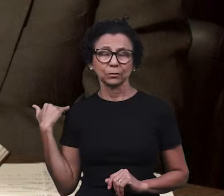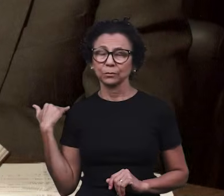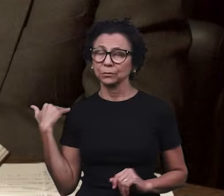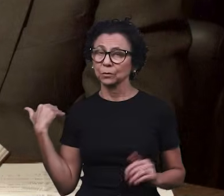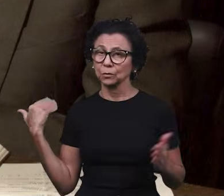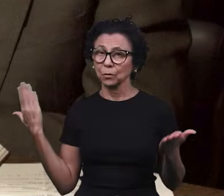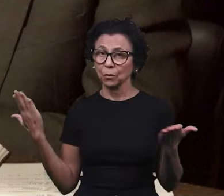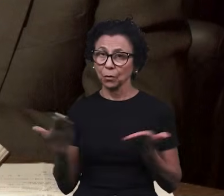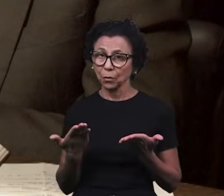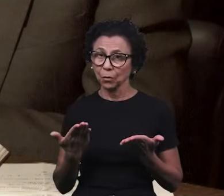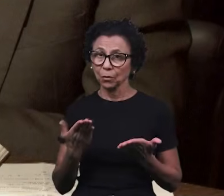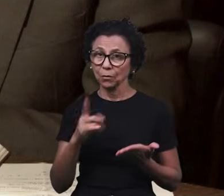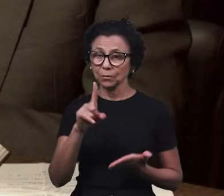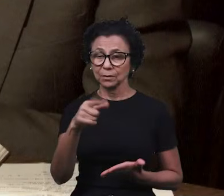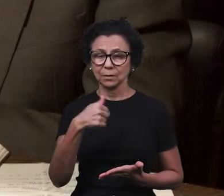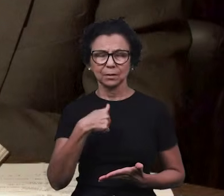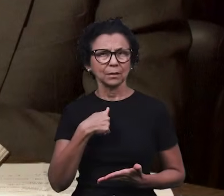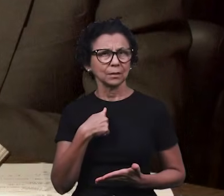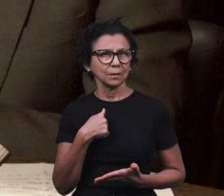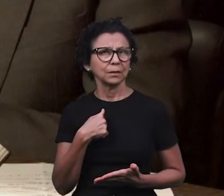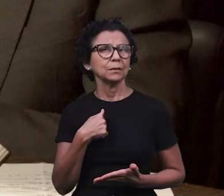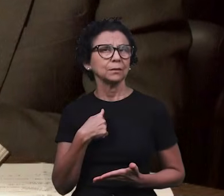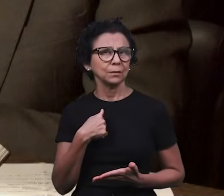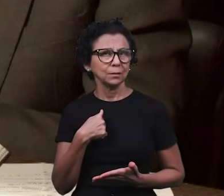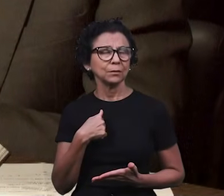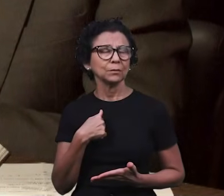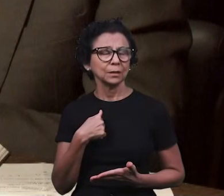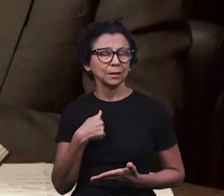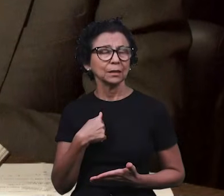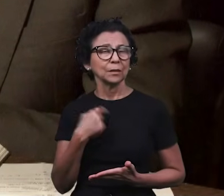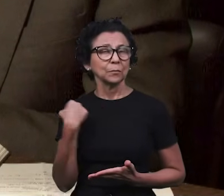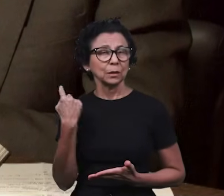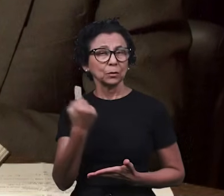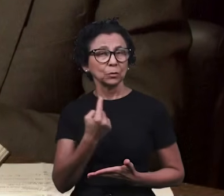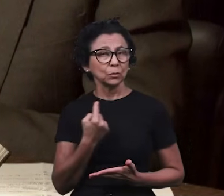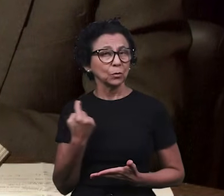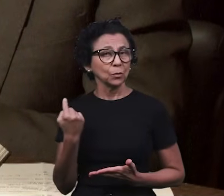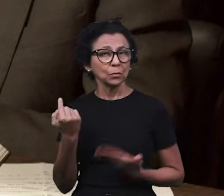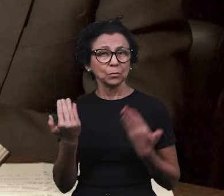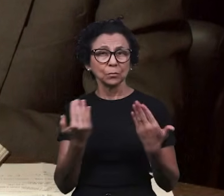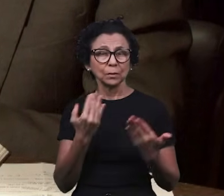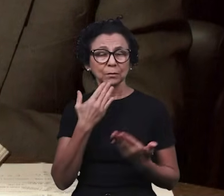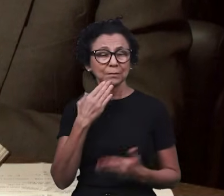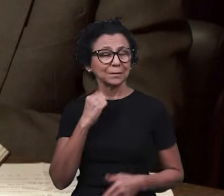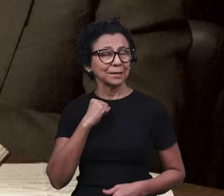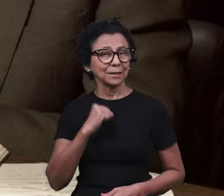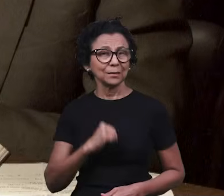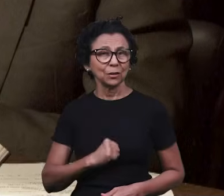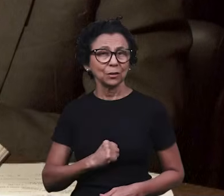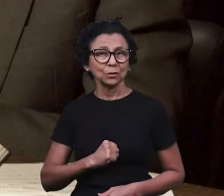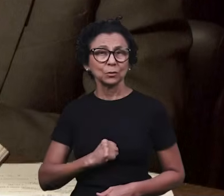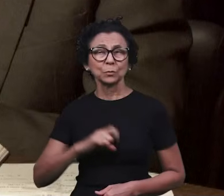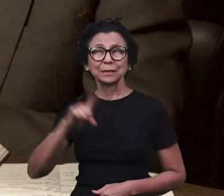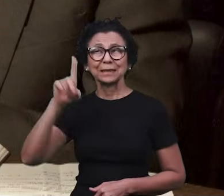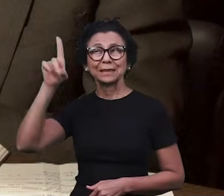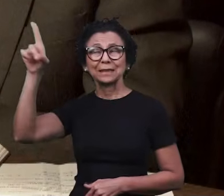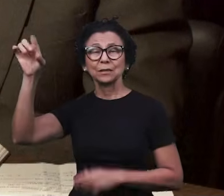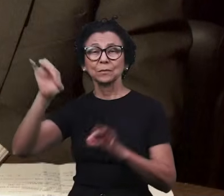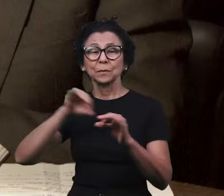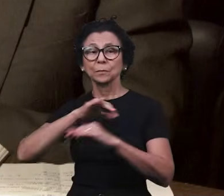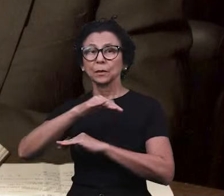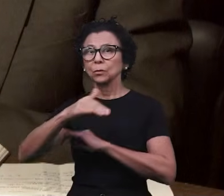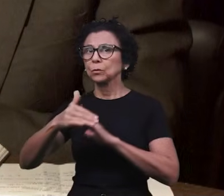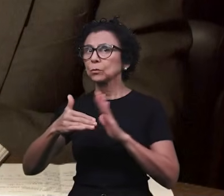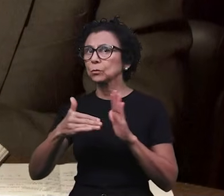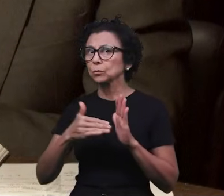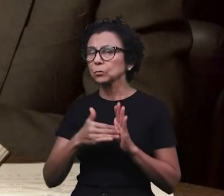Mas nós temos que saber que nós estamos entrando na presença de Deus como o sumo sacerdote. Deus fez tudo para nós. Nos vestiu com